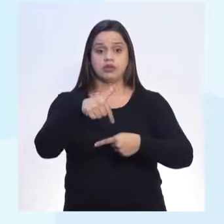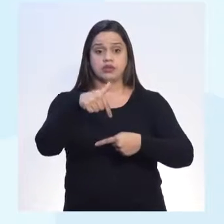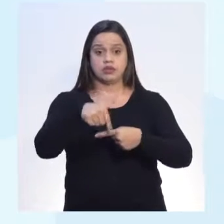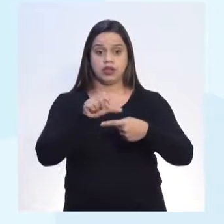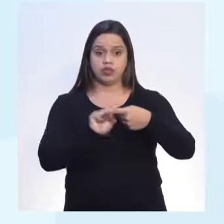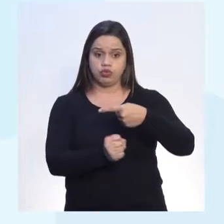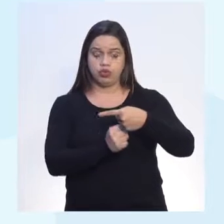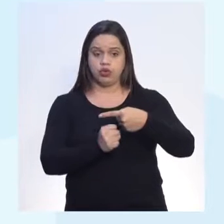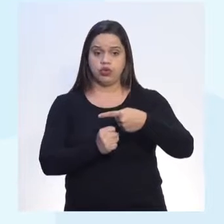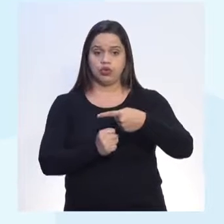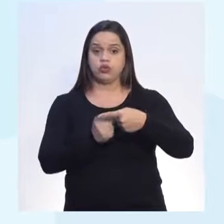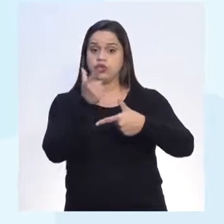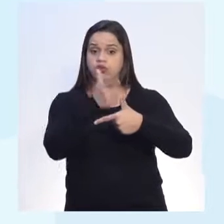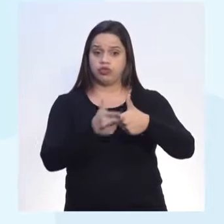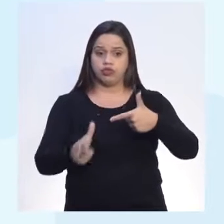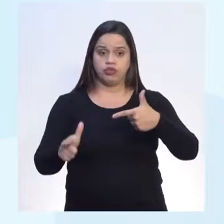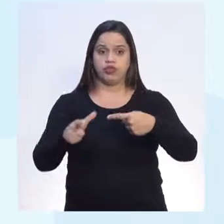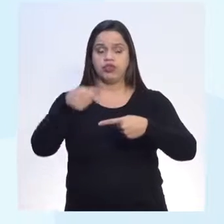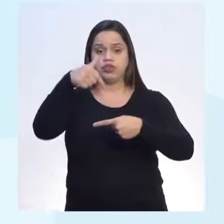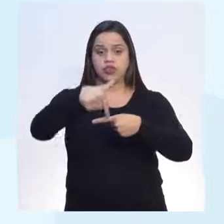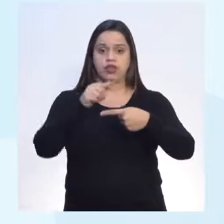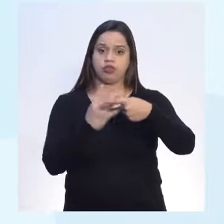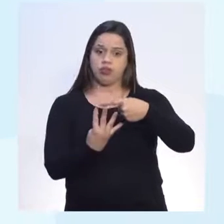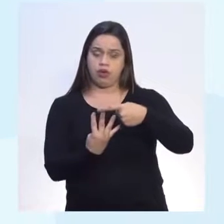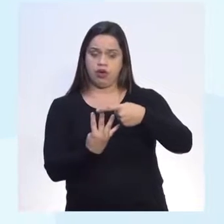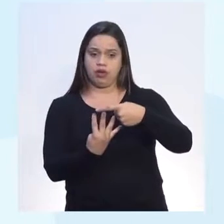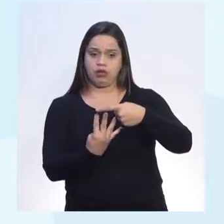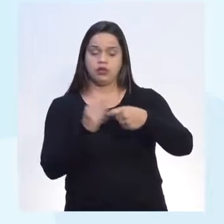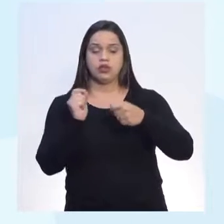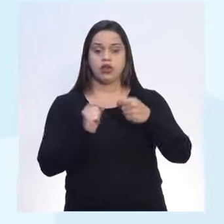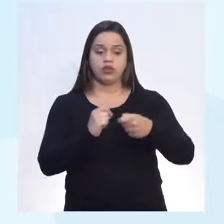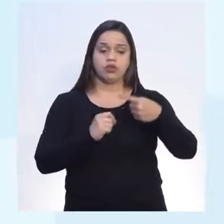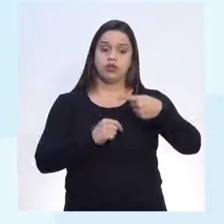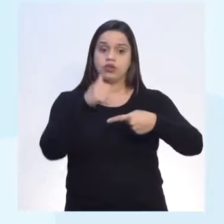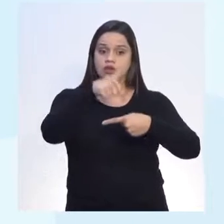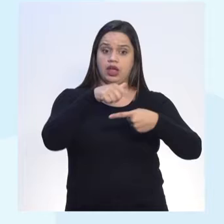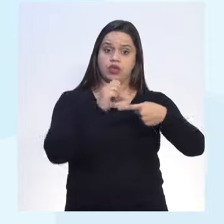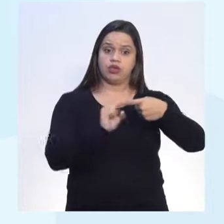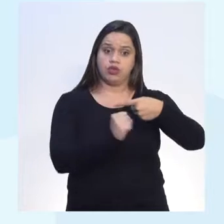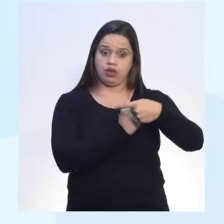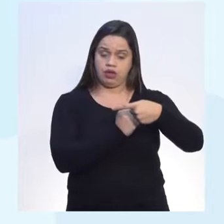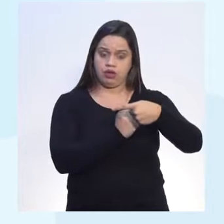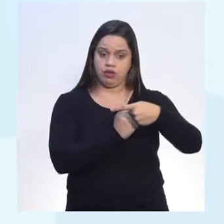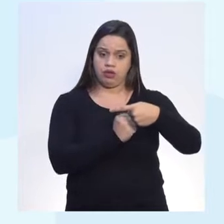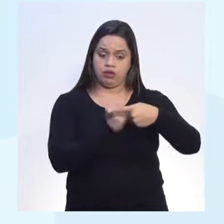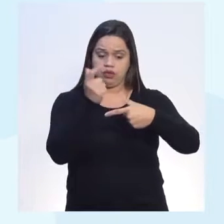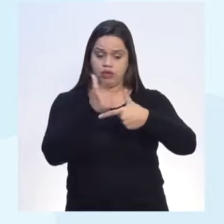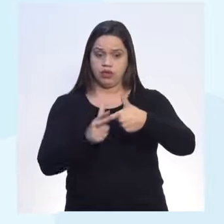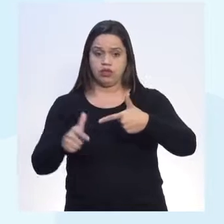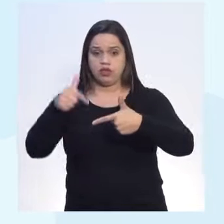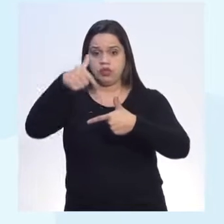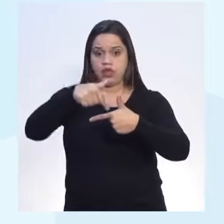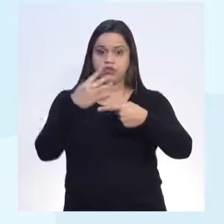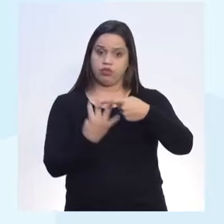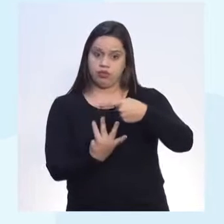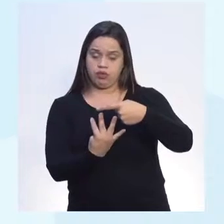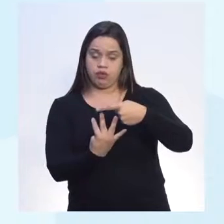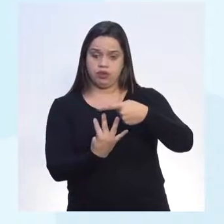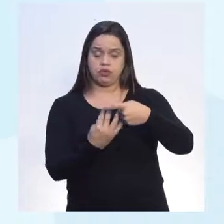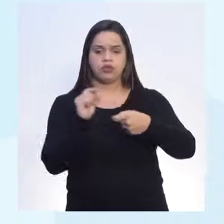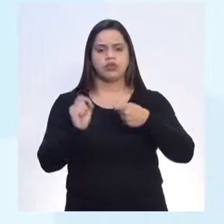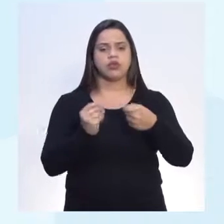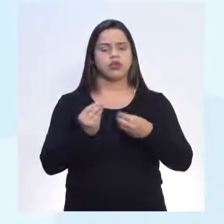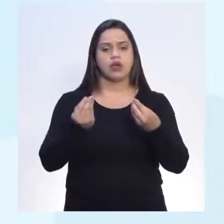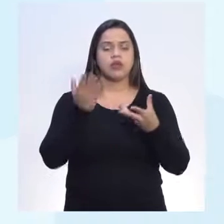8, que divide 7 sobre 4. Então, 7 oitavos, que divide 7 quartos. Então, eu quero